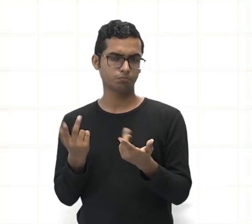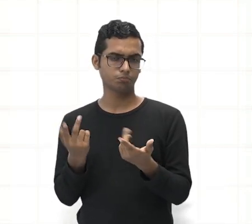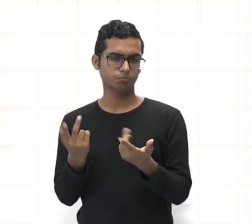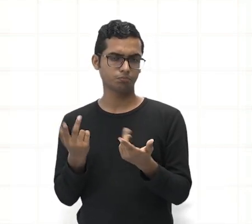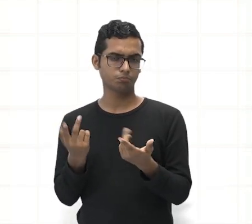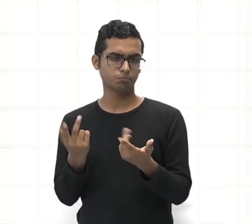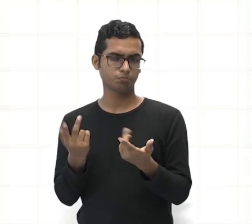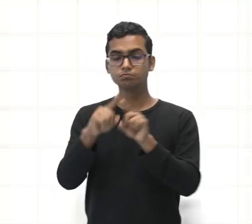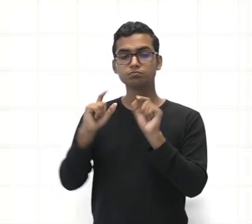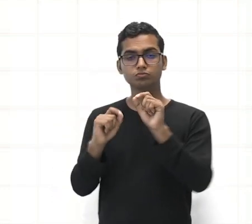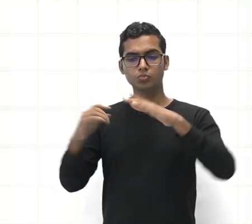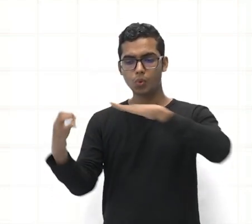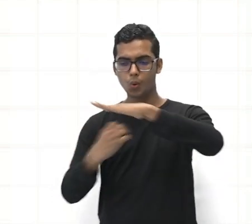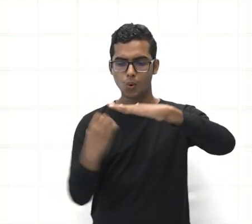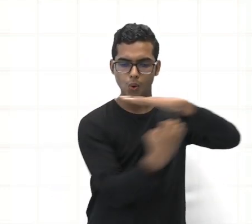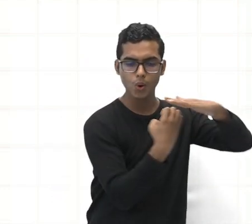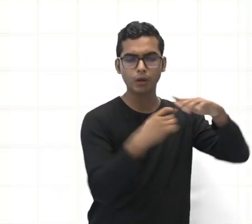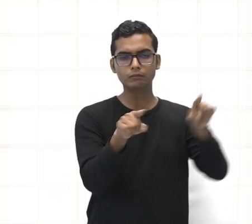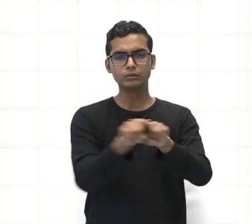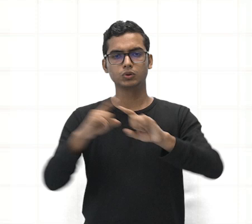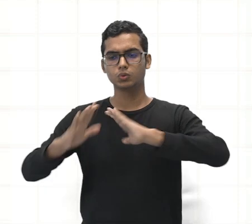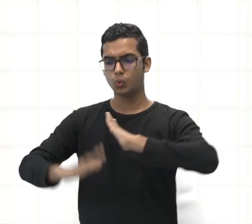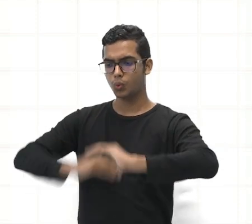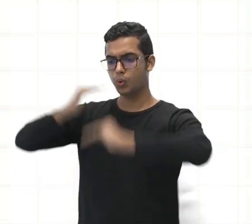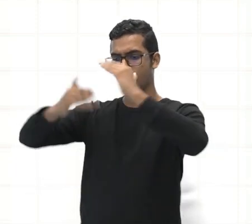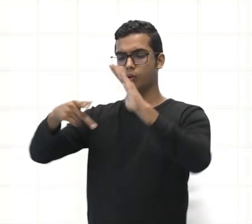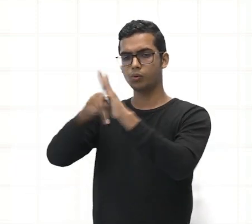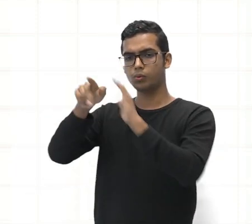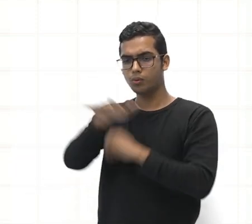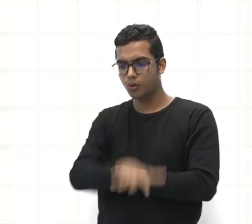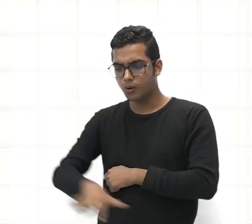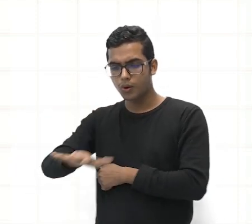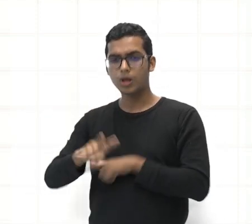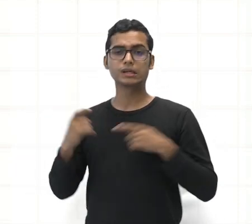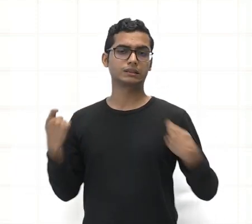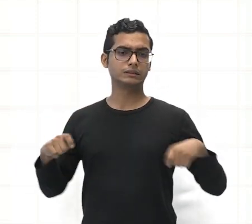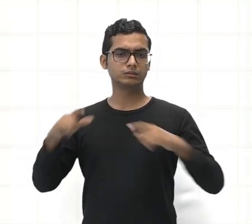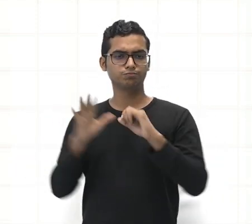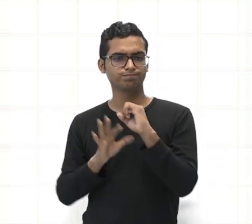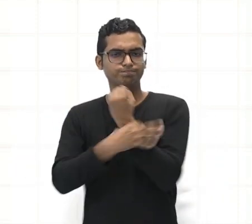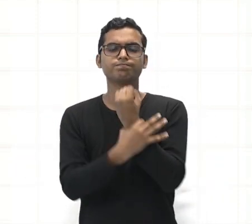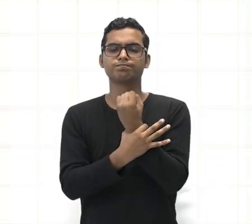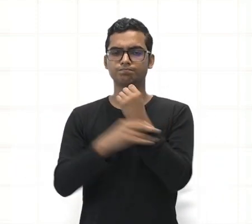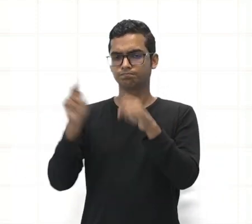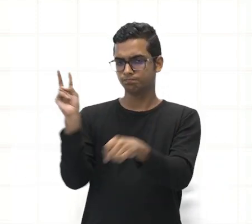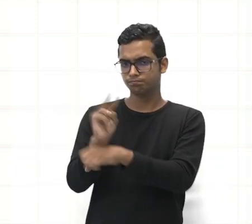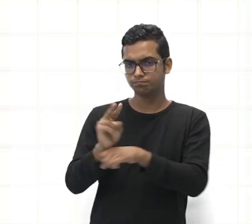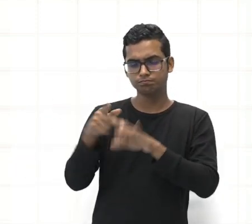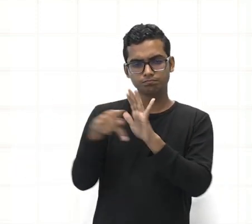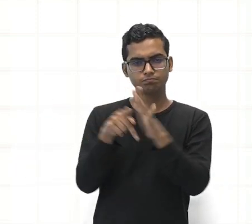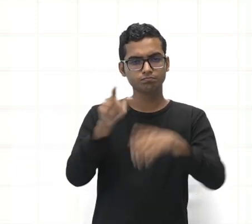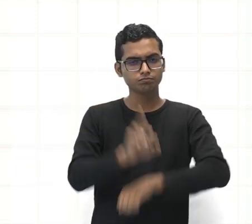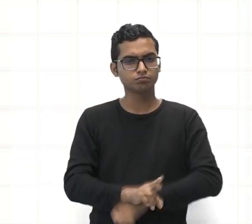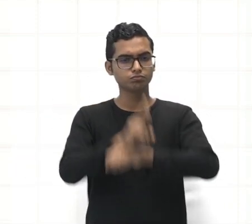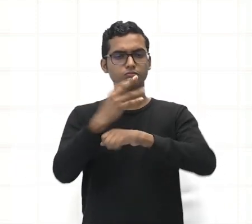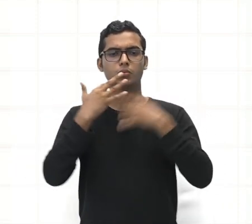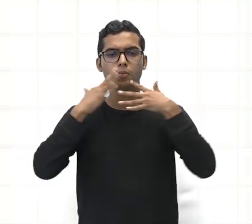administrativo, é onde as empresas que se desenvolvem financeiramente precisam garantir a manutenção dos